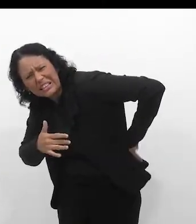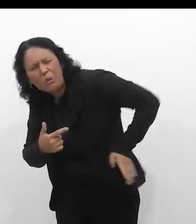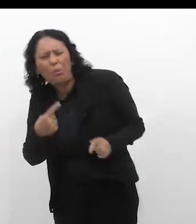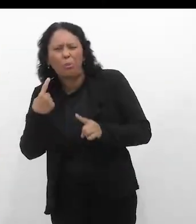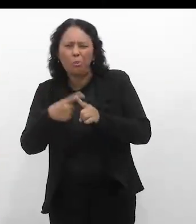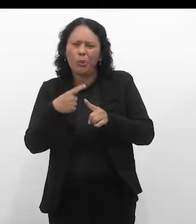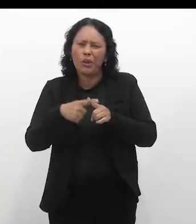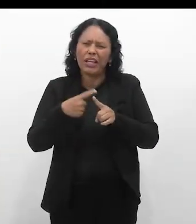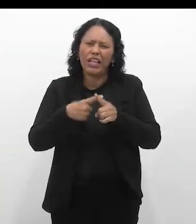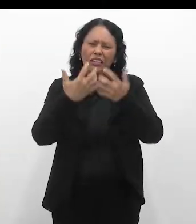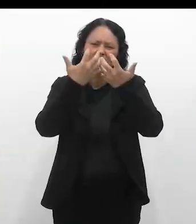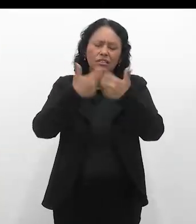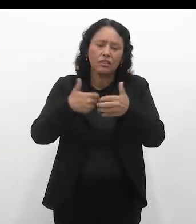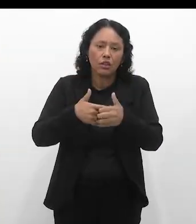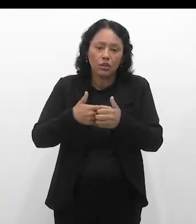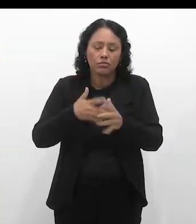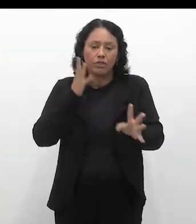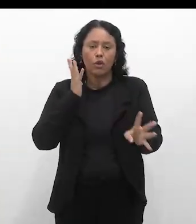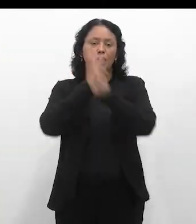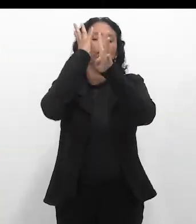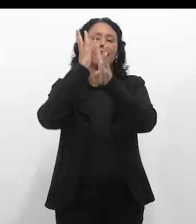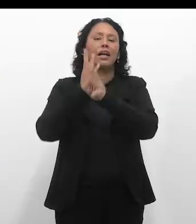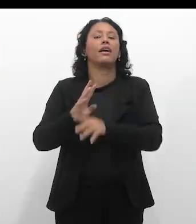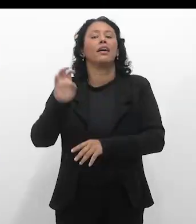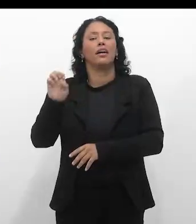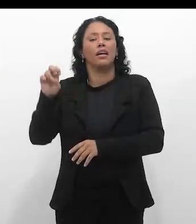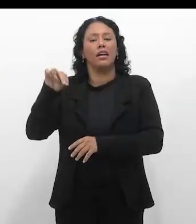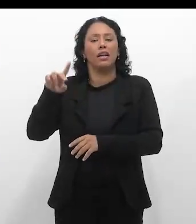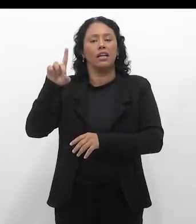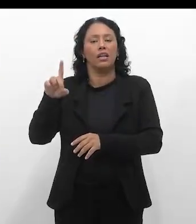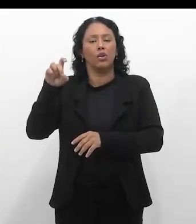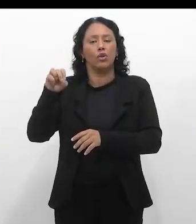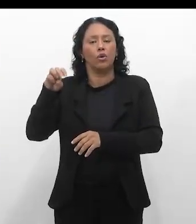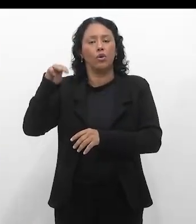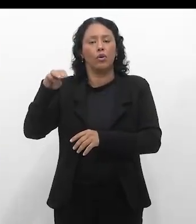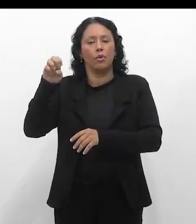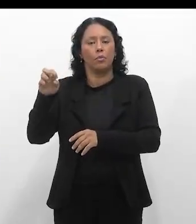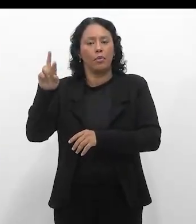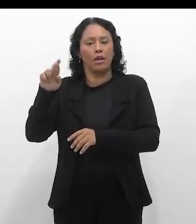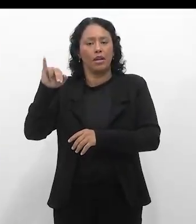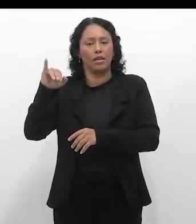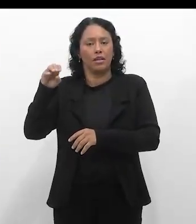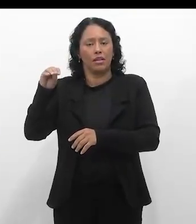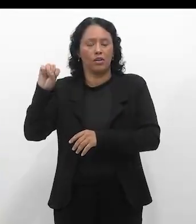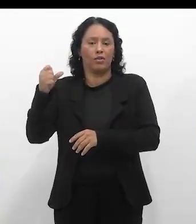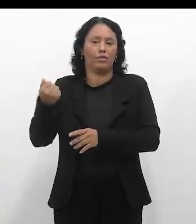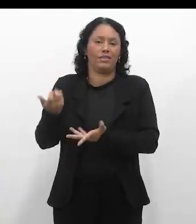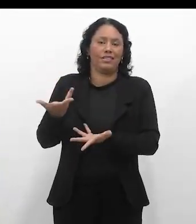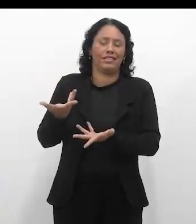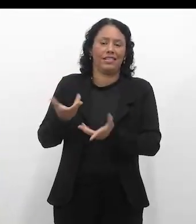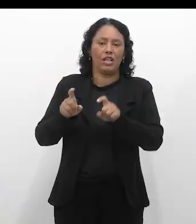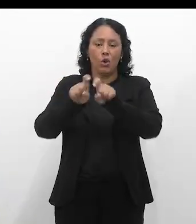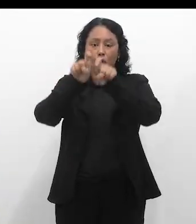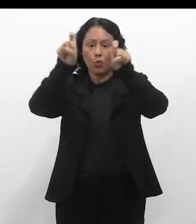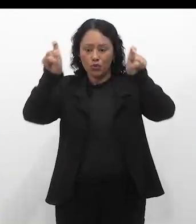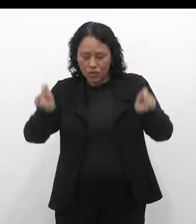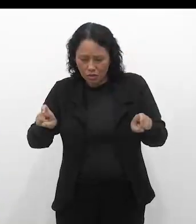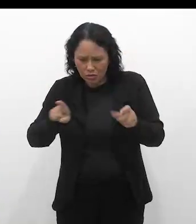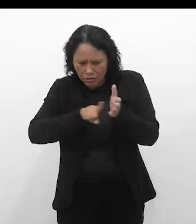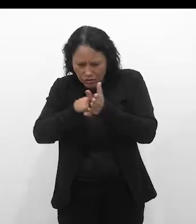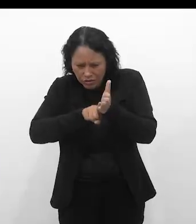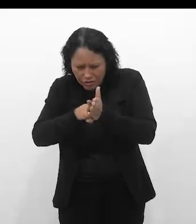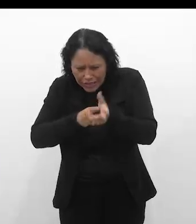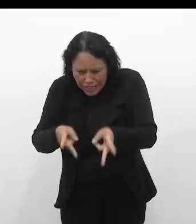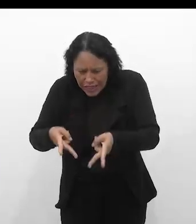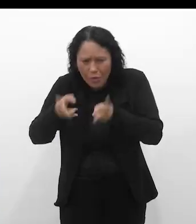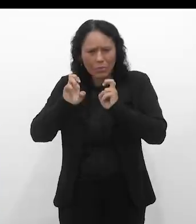está dilatado. Quando vai ver, é endometriose. Normalmente, ela passou pelo ginecologista que examinou e não